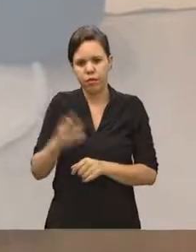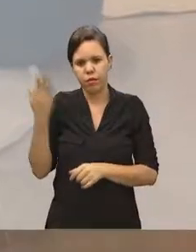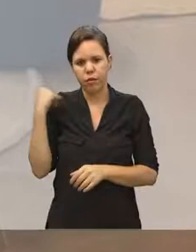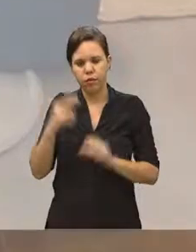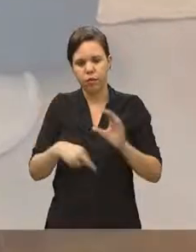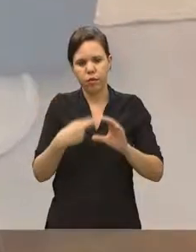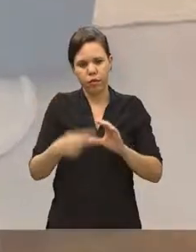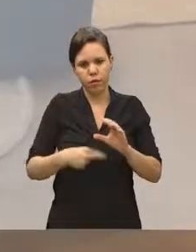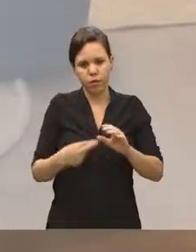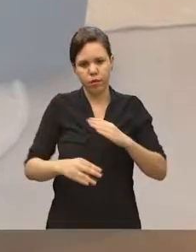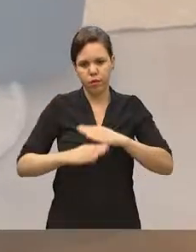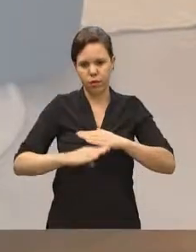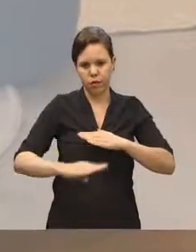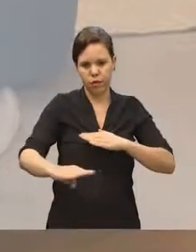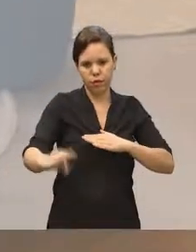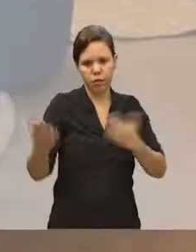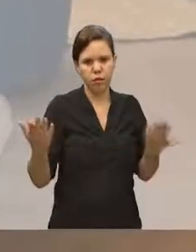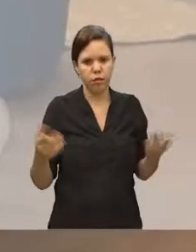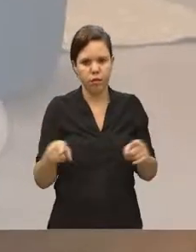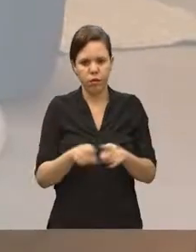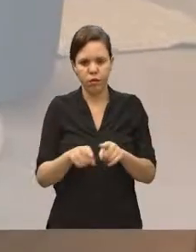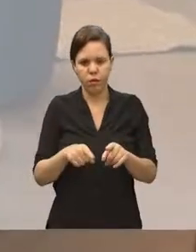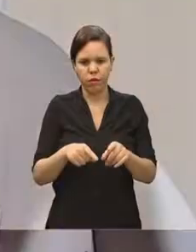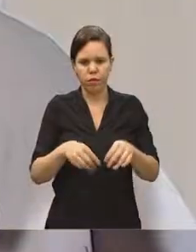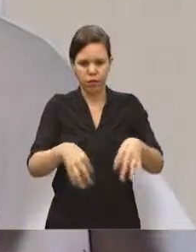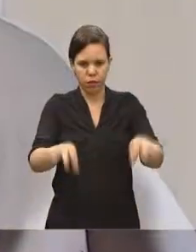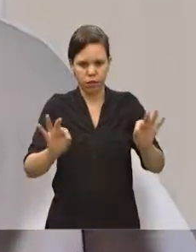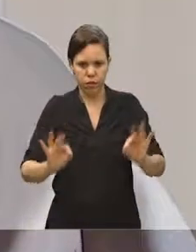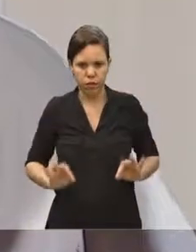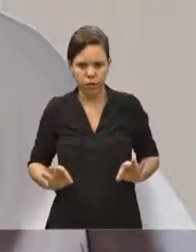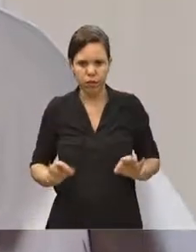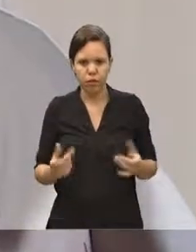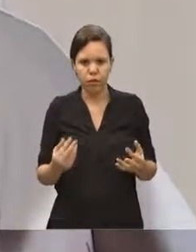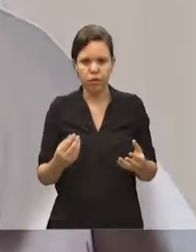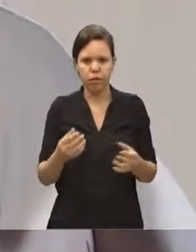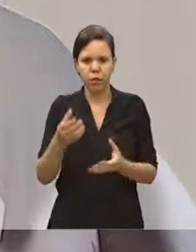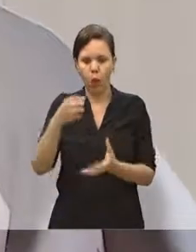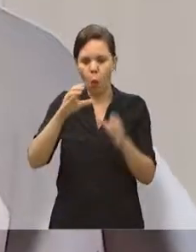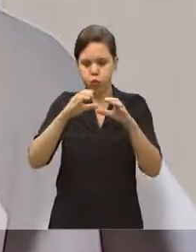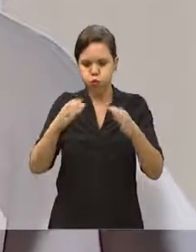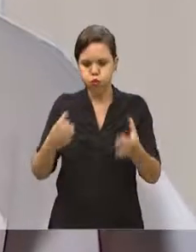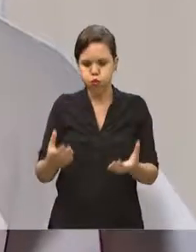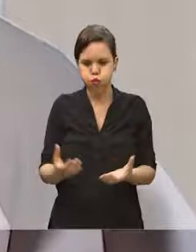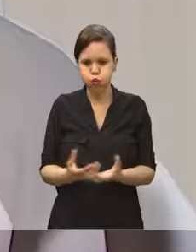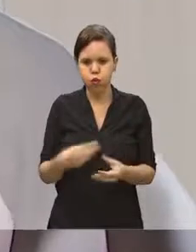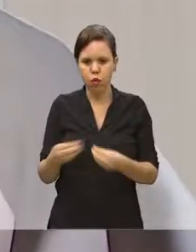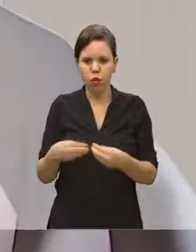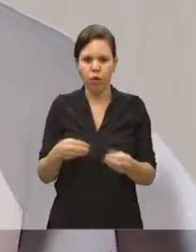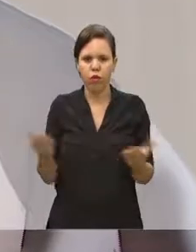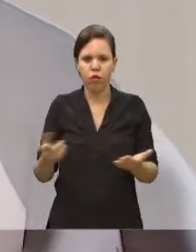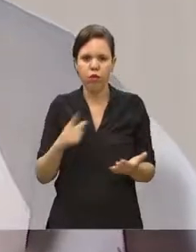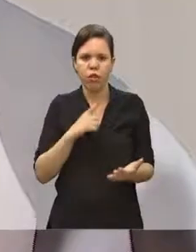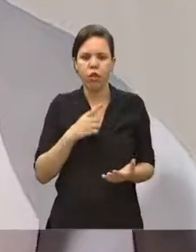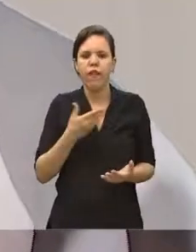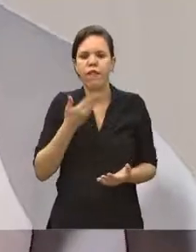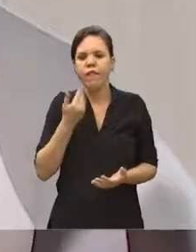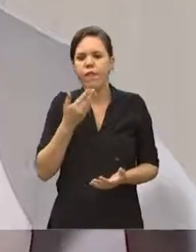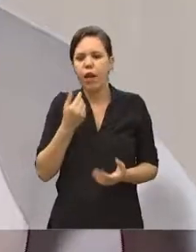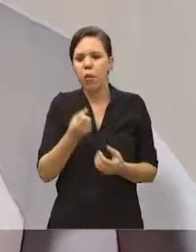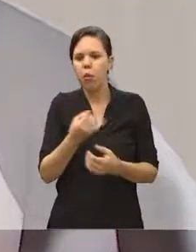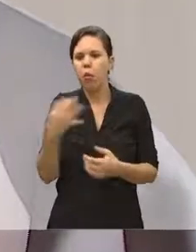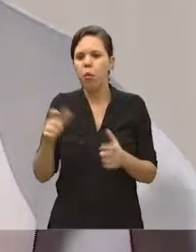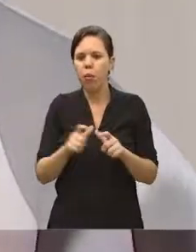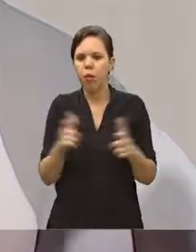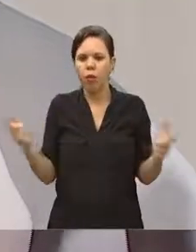lâmpadas fluorescentes, tecidos de garrafa PET. Hoje em dia você tem uma facilidade e uma quantidade enorme de